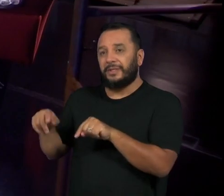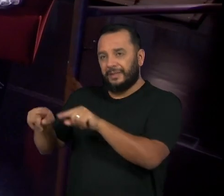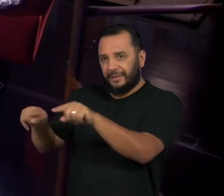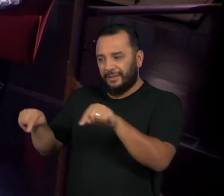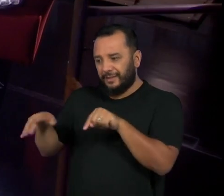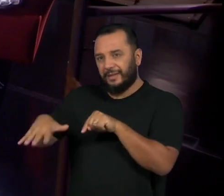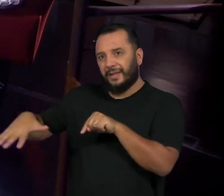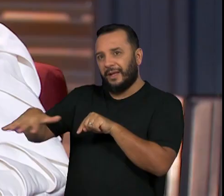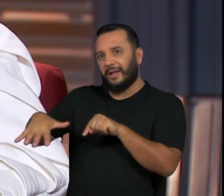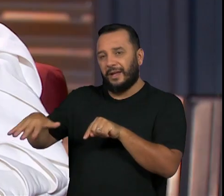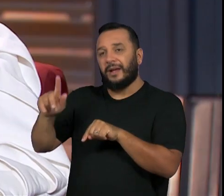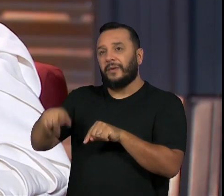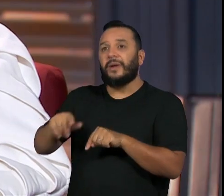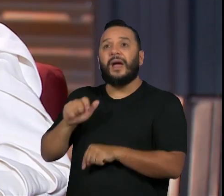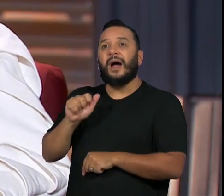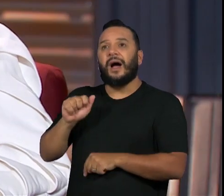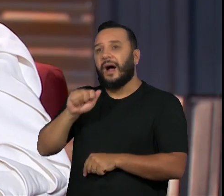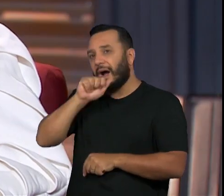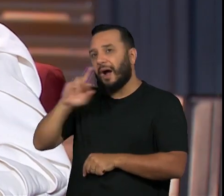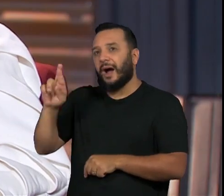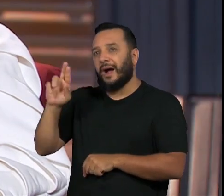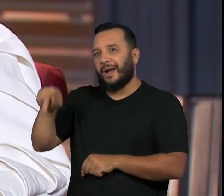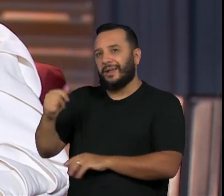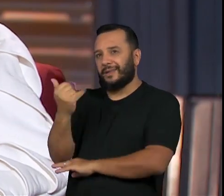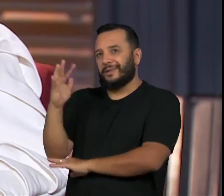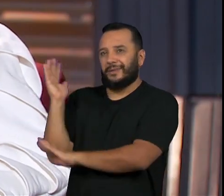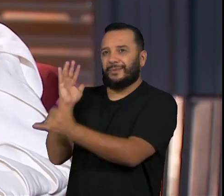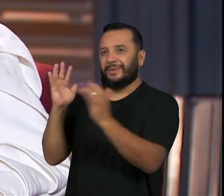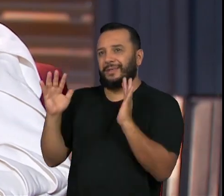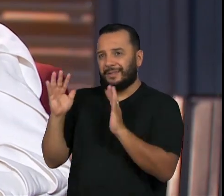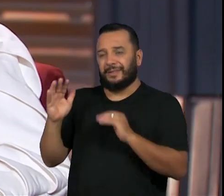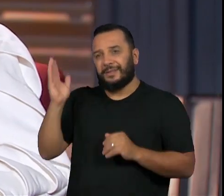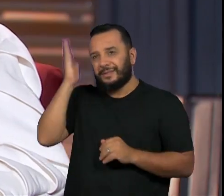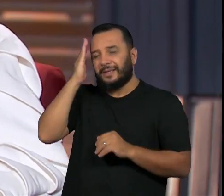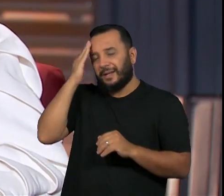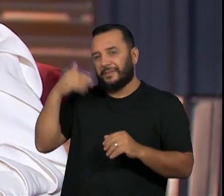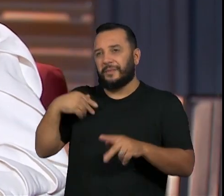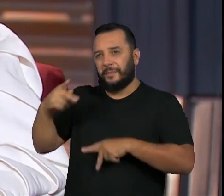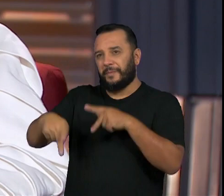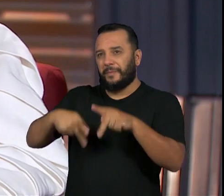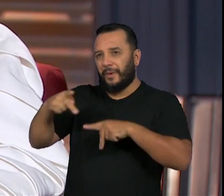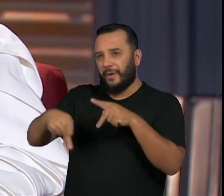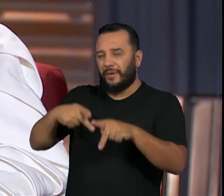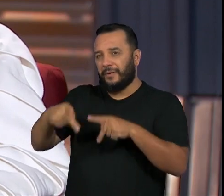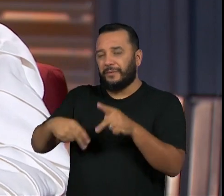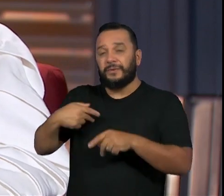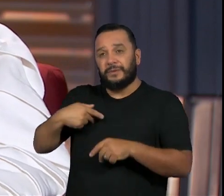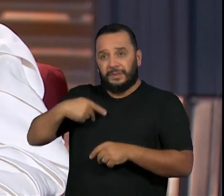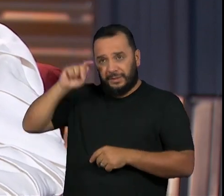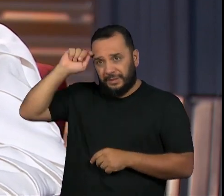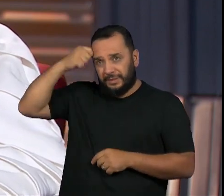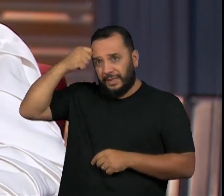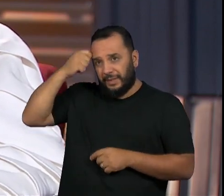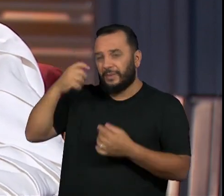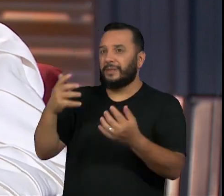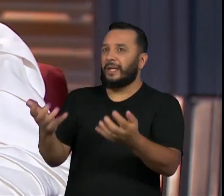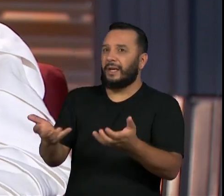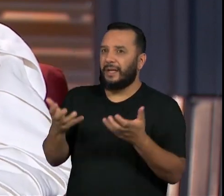é natureza. Quando o movimento de povos originários, né, reivindica por